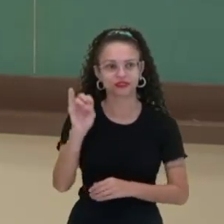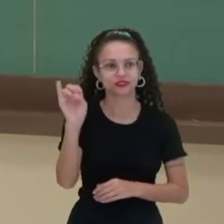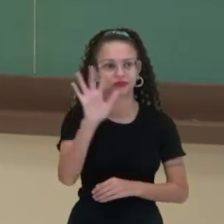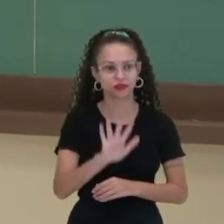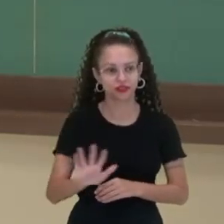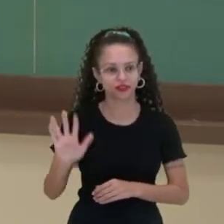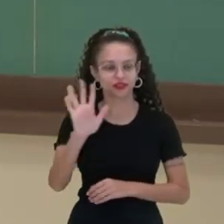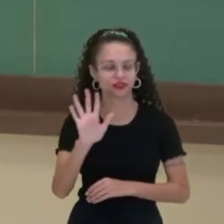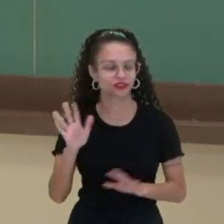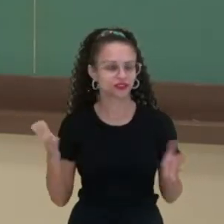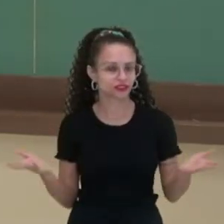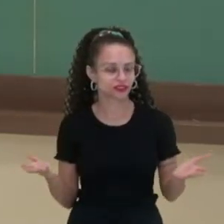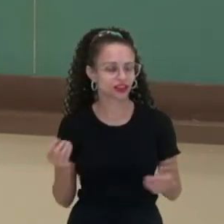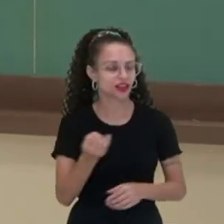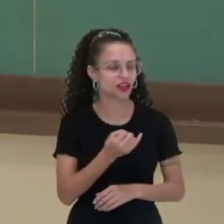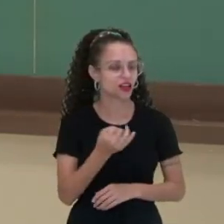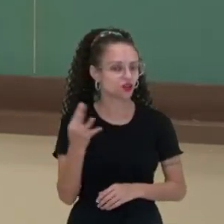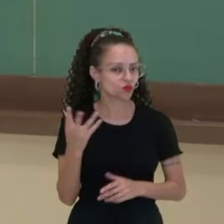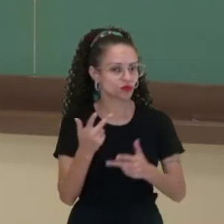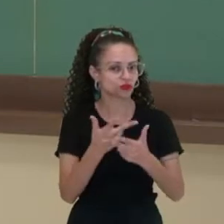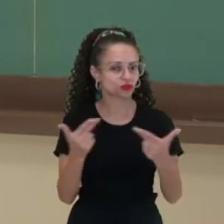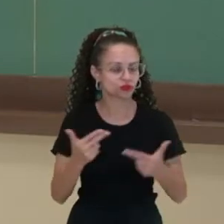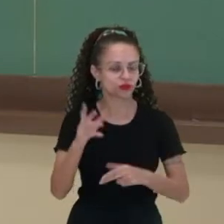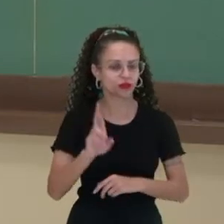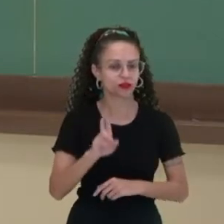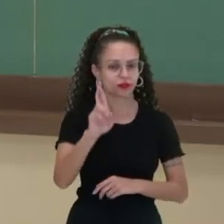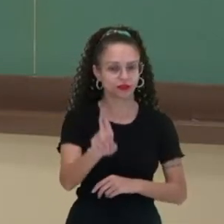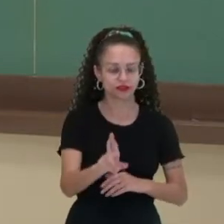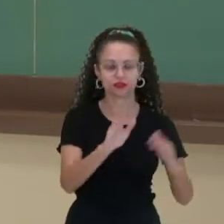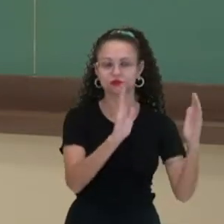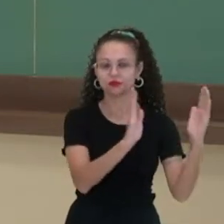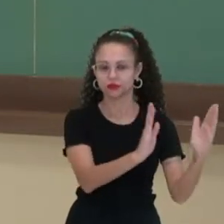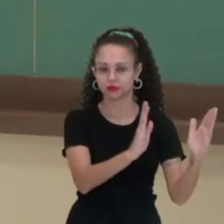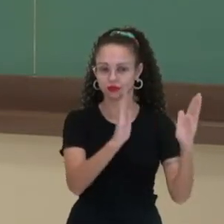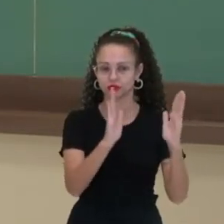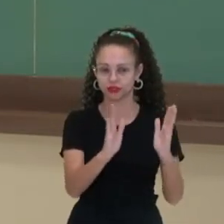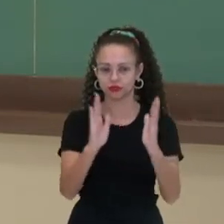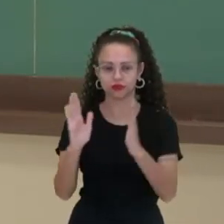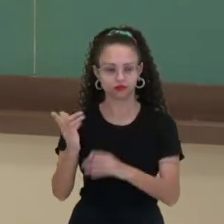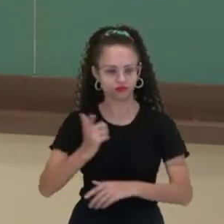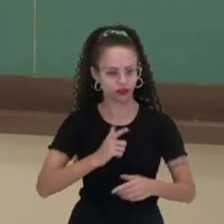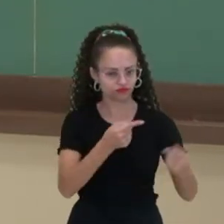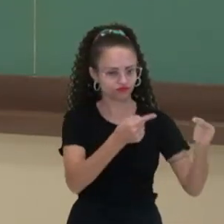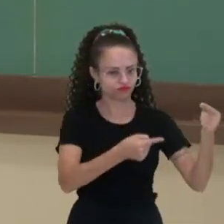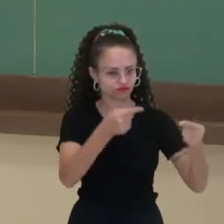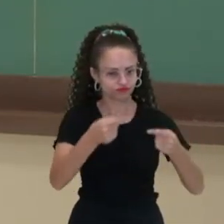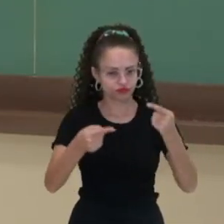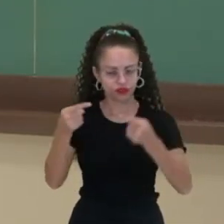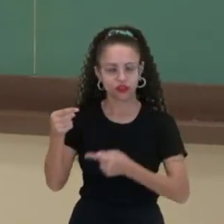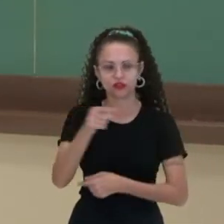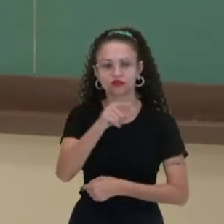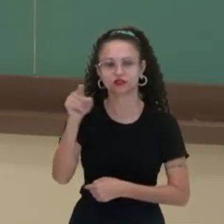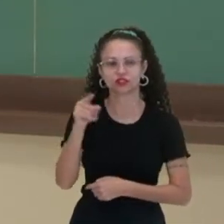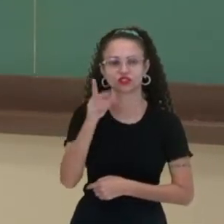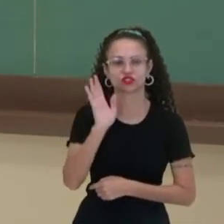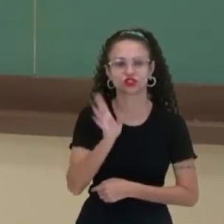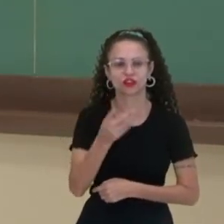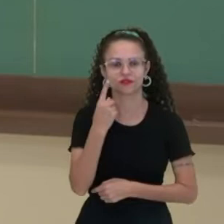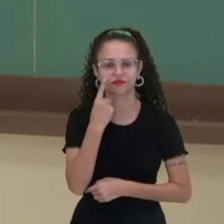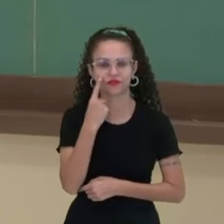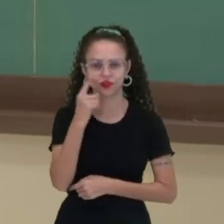imagens, algumas coisas que representam o período, traz algumas discussões. Você já ouviu alguma vez essa